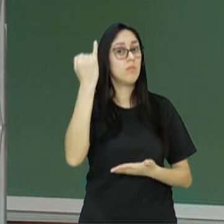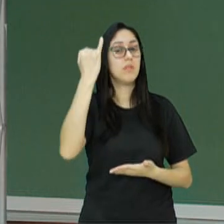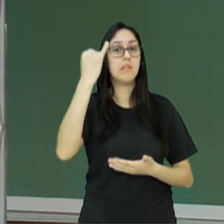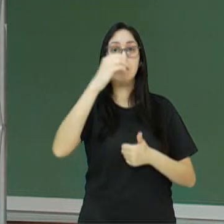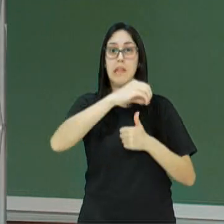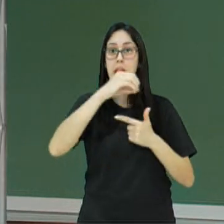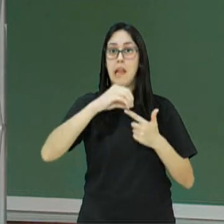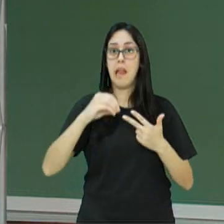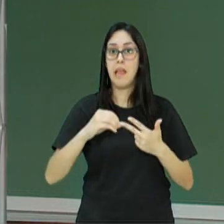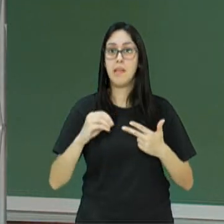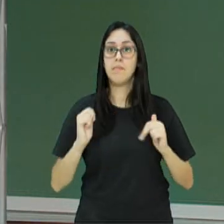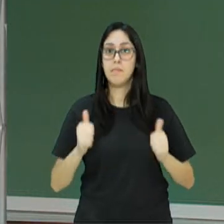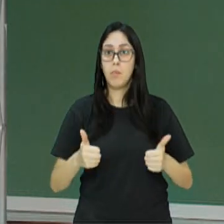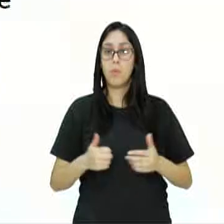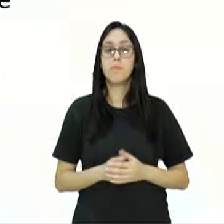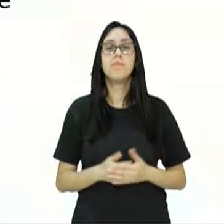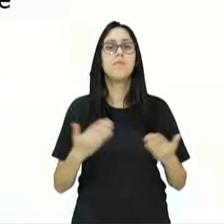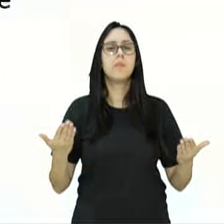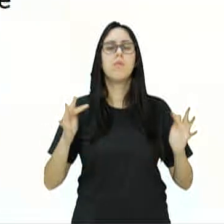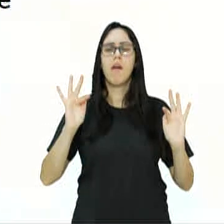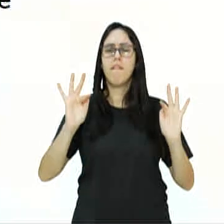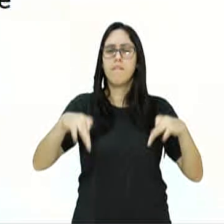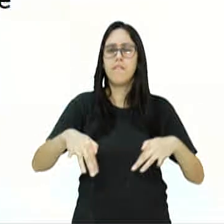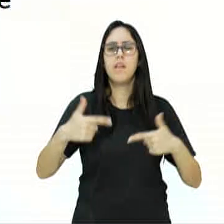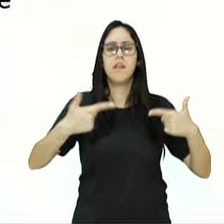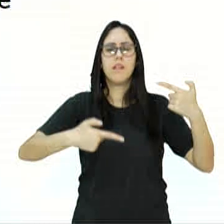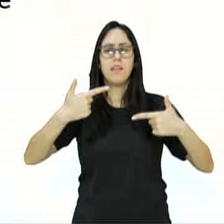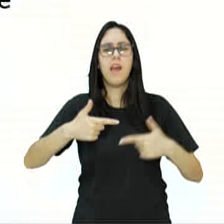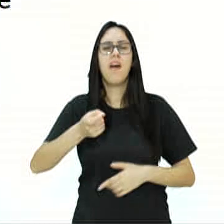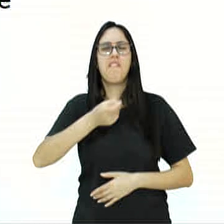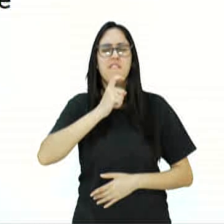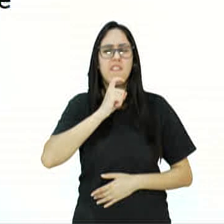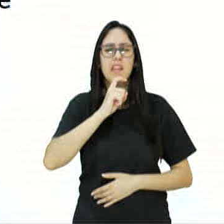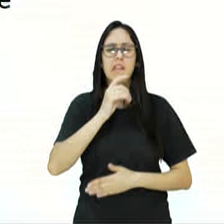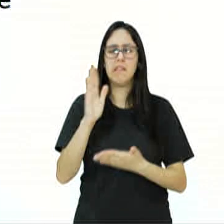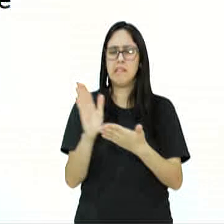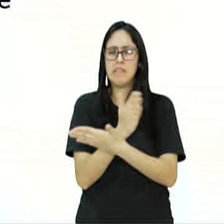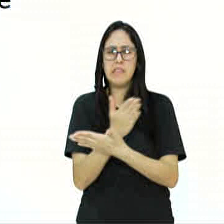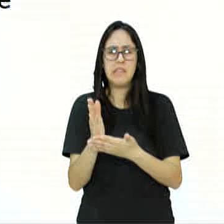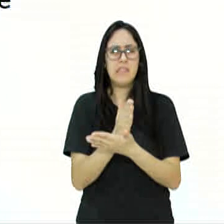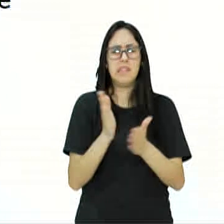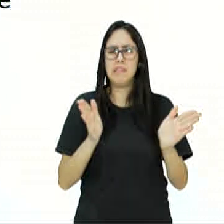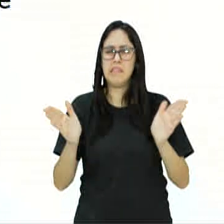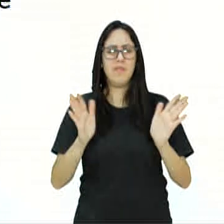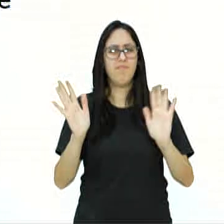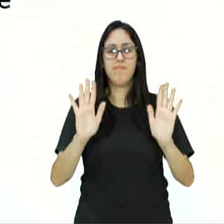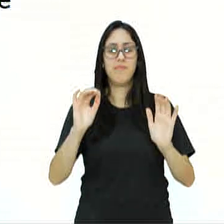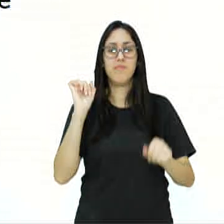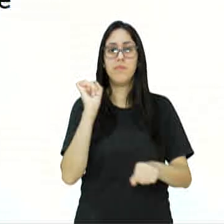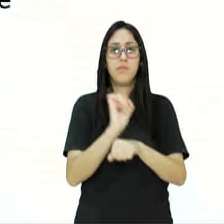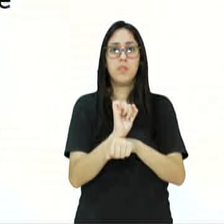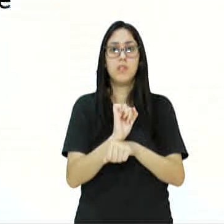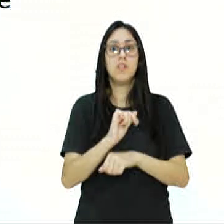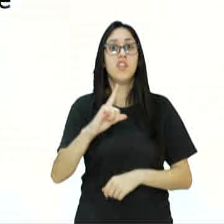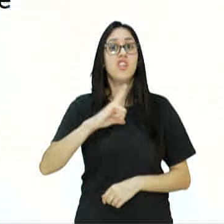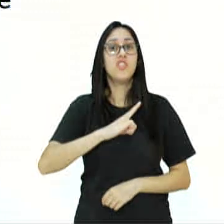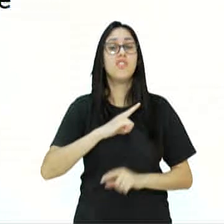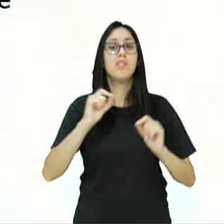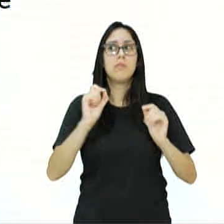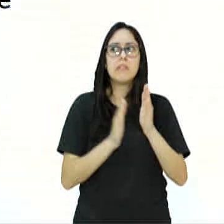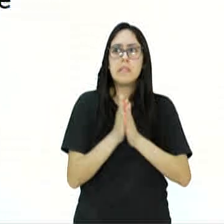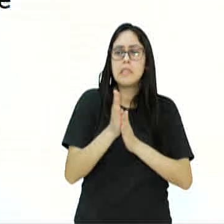para a gente, né? Então aqui, ó, o fim da Guerra Fria e da bipolaridade entre as décadas de 80 e 90 gerou expectativas de que